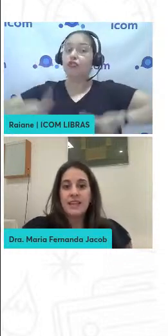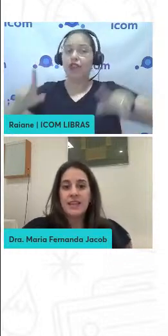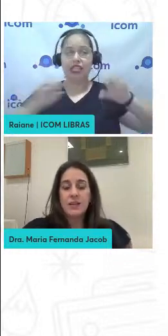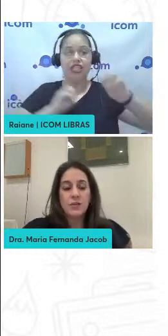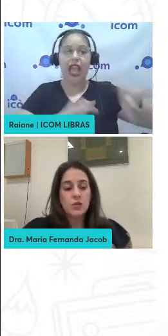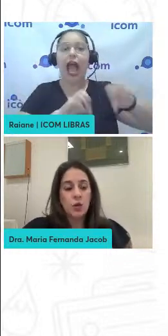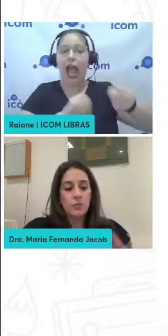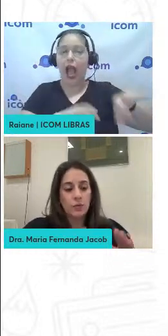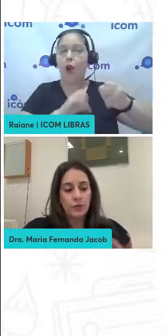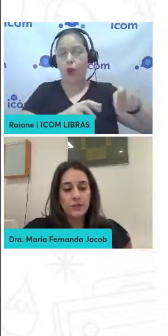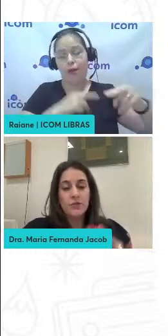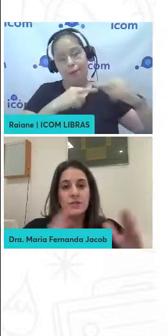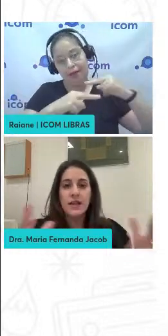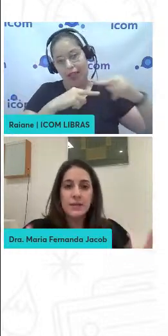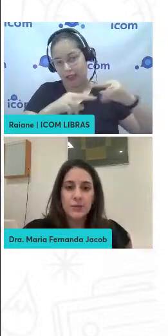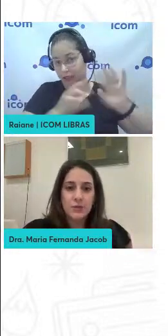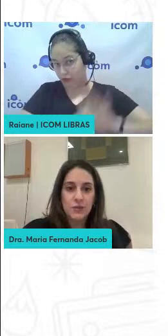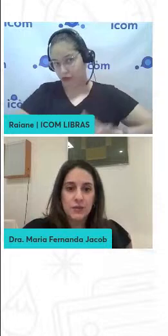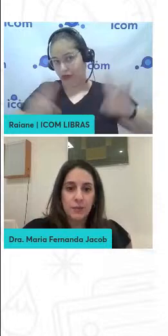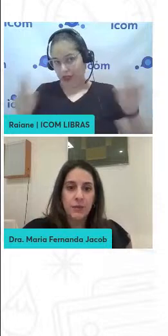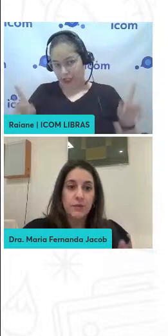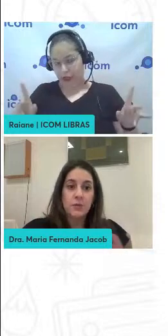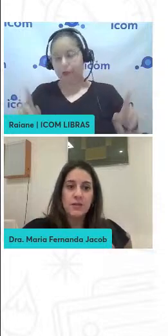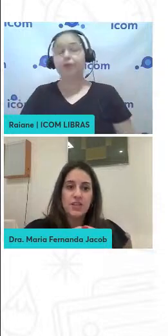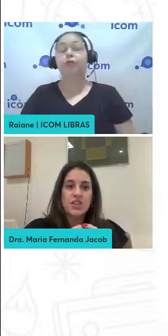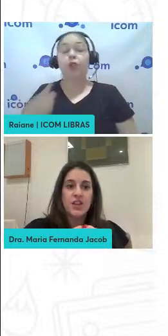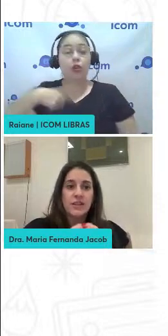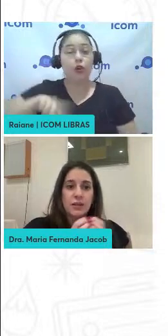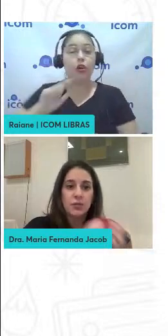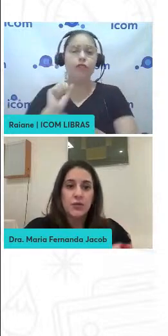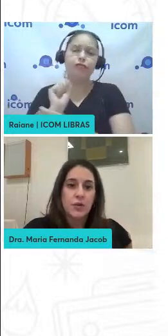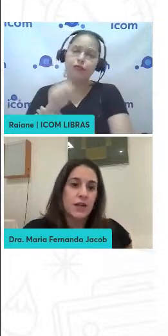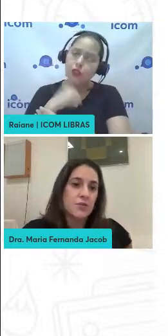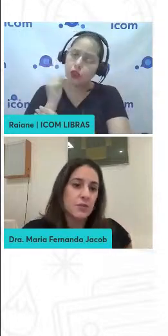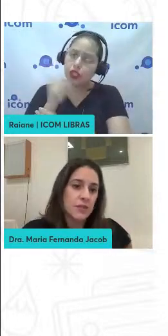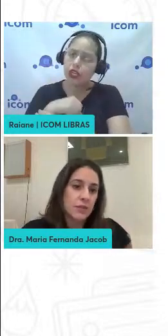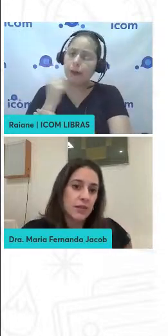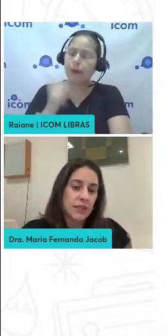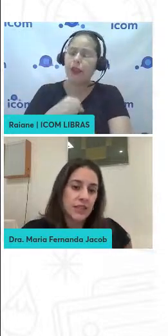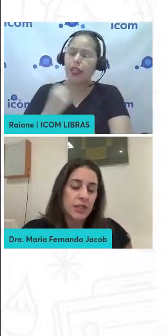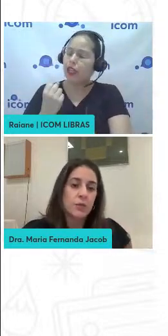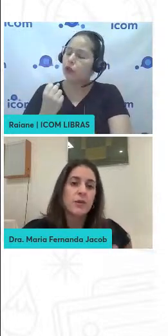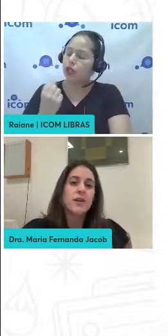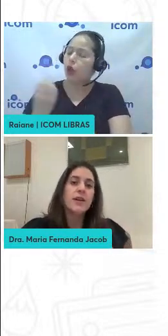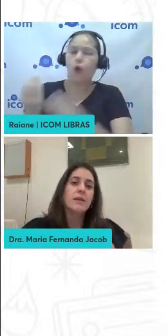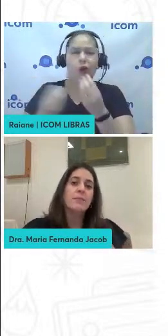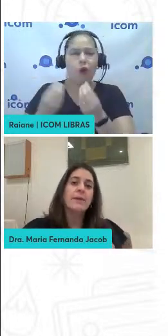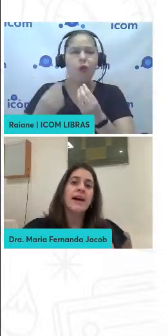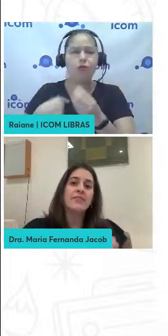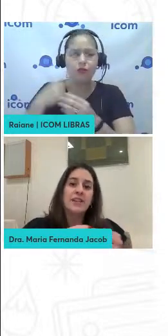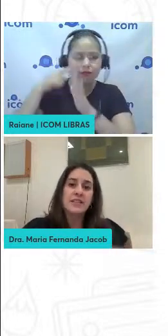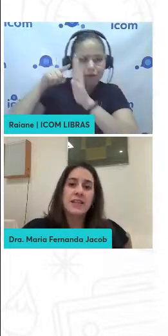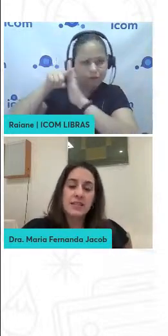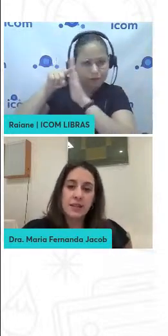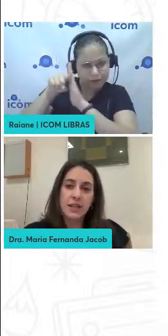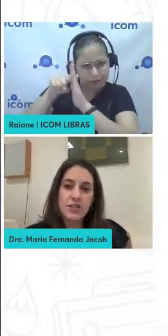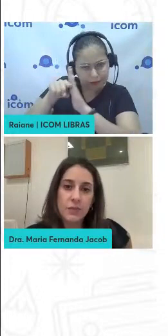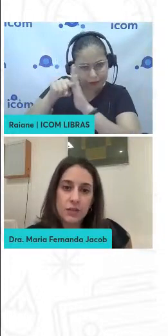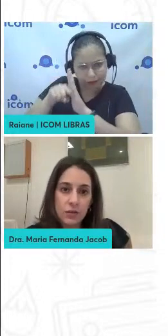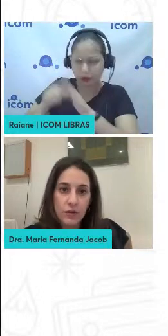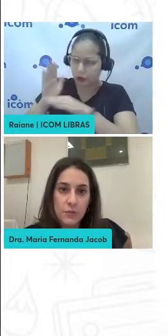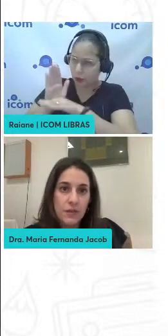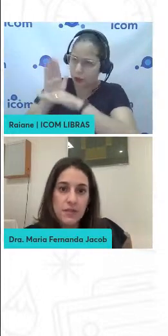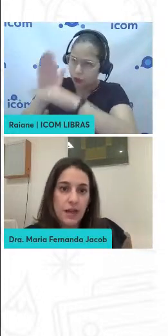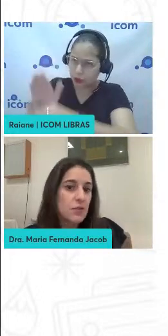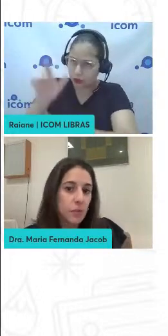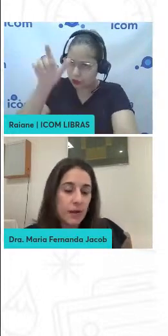E o fato de sermos fisioterapeutas, como que a gente entra com o nosso raciocínio clínico para fazer esse